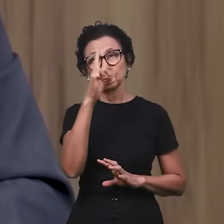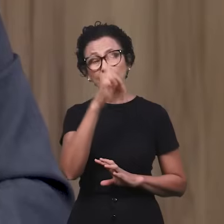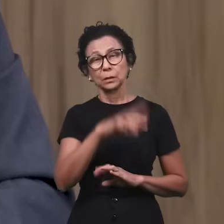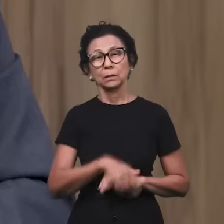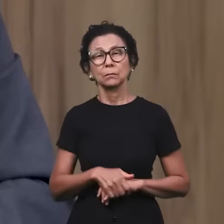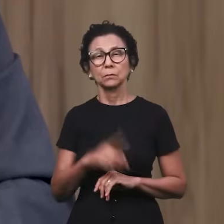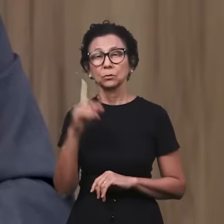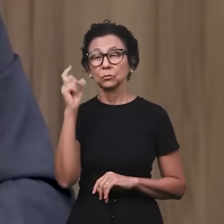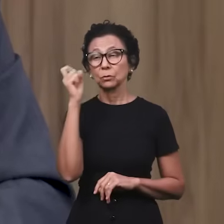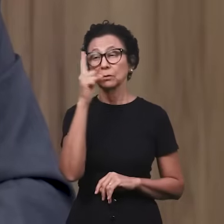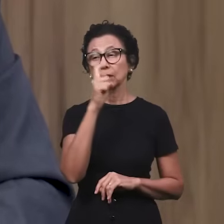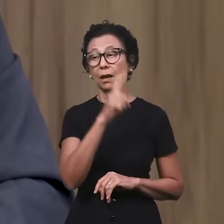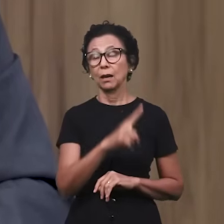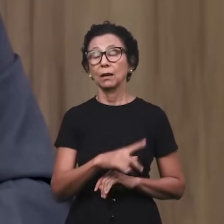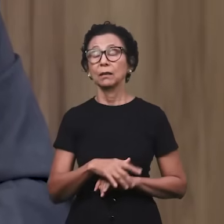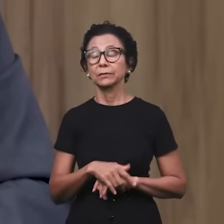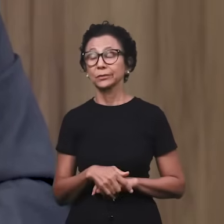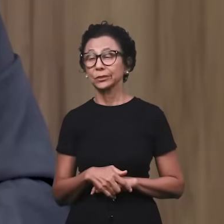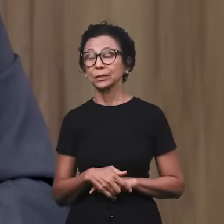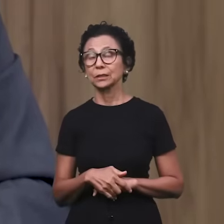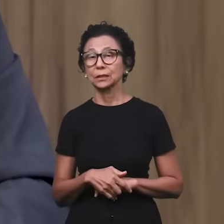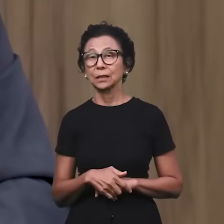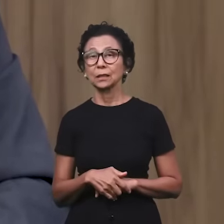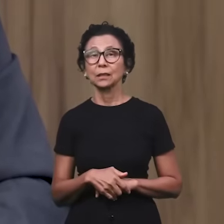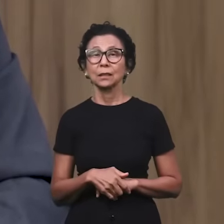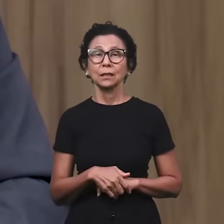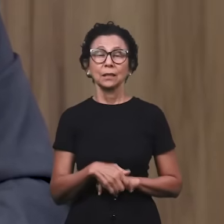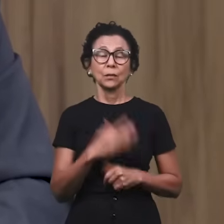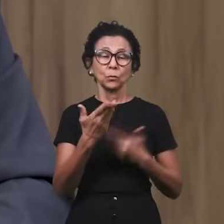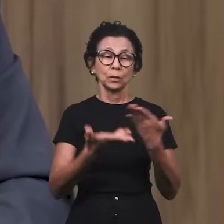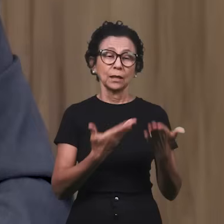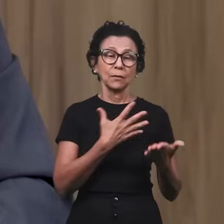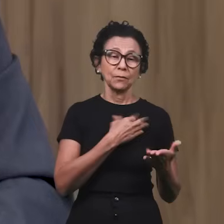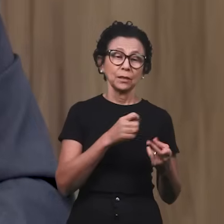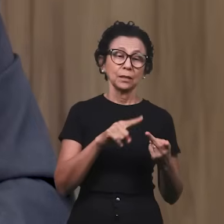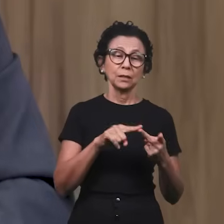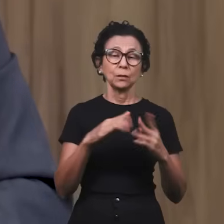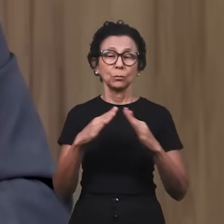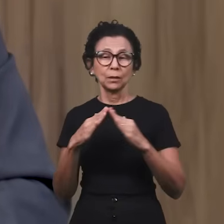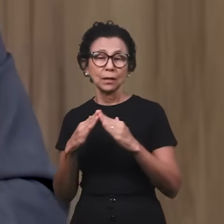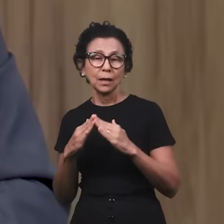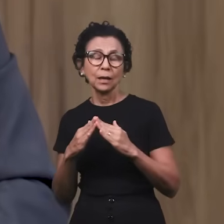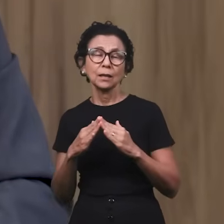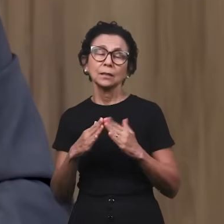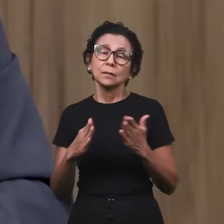com aquela luta com os filhos, né? E dar assistência à casa, né?